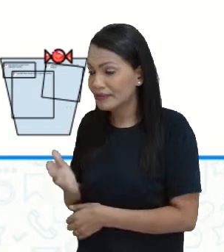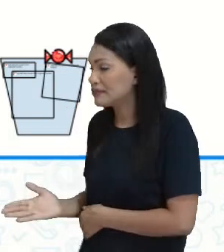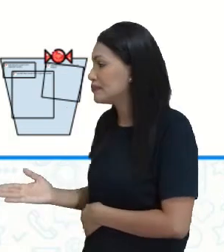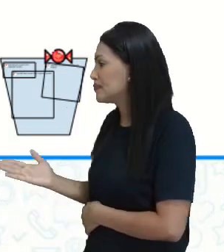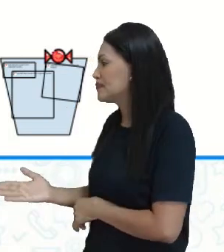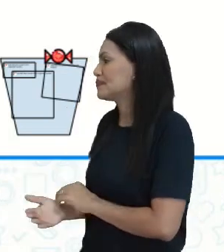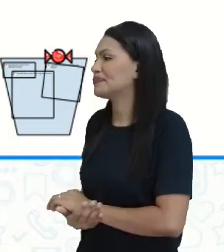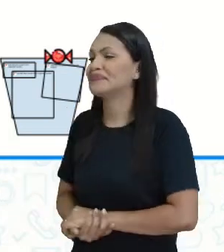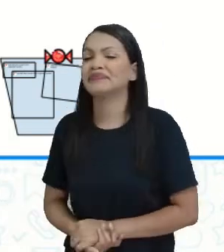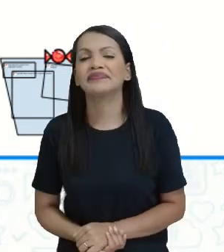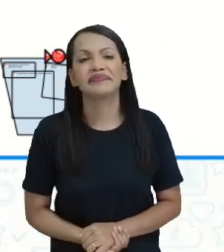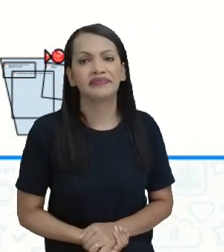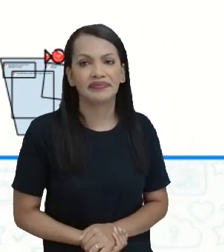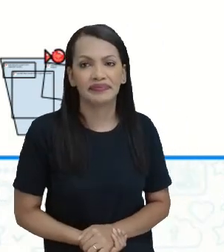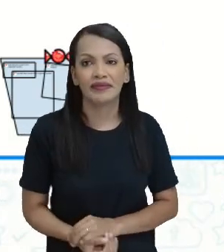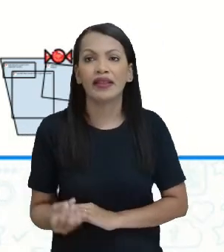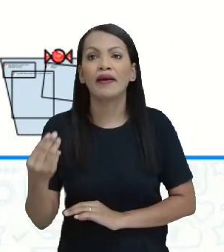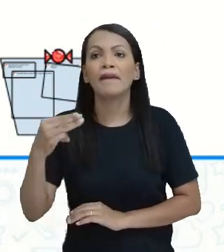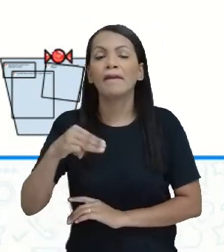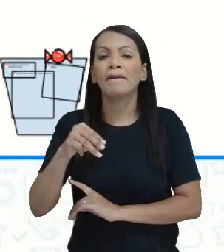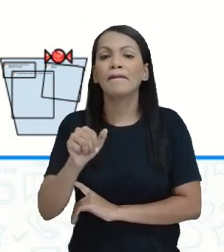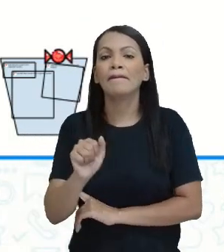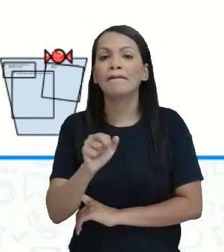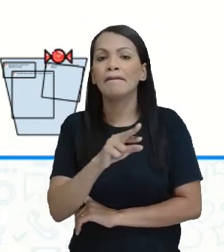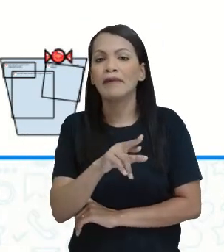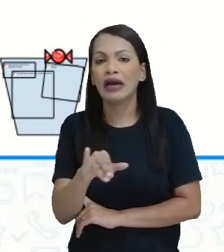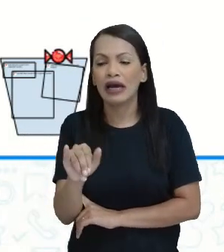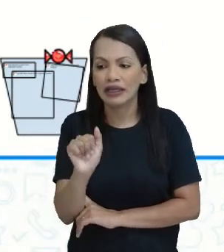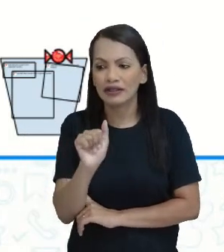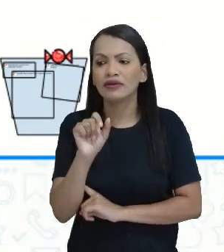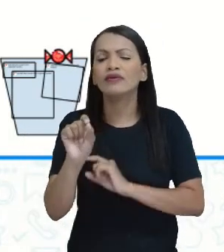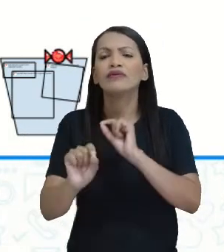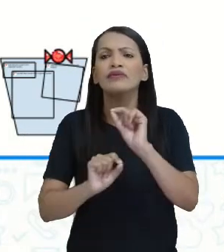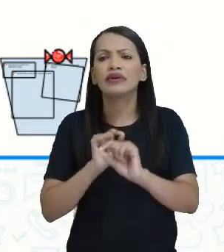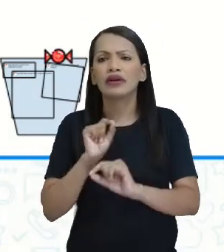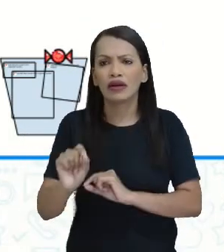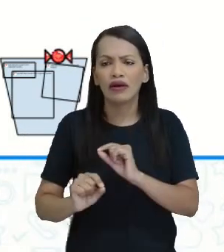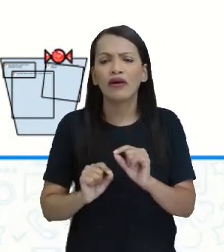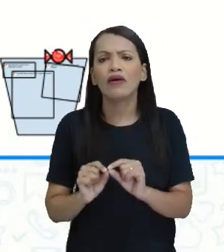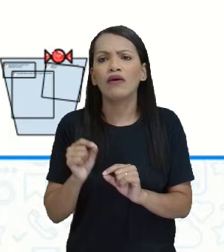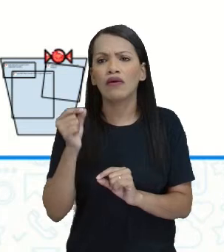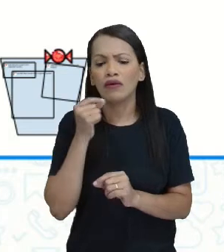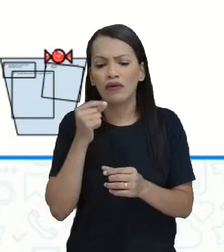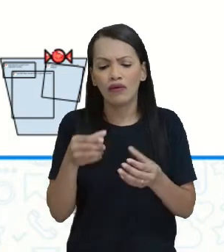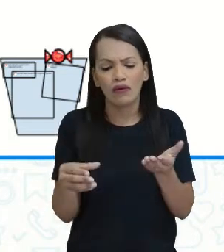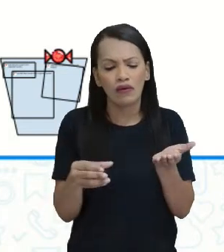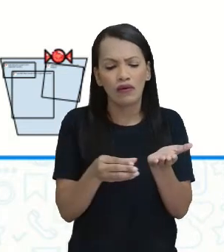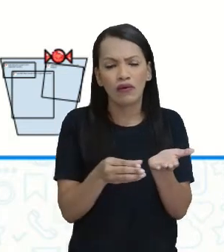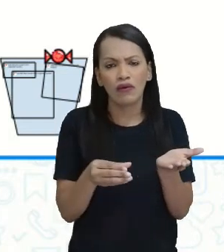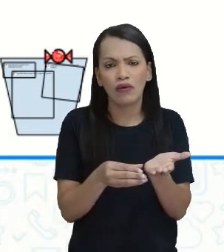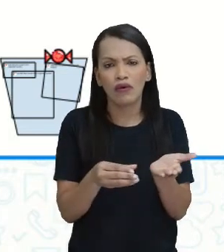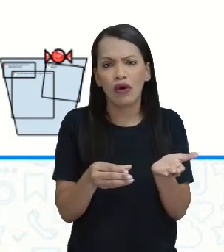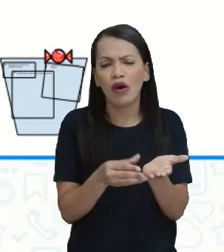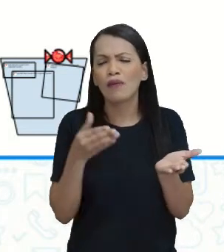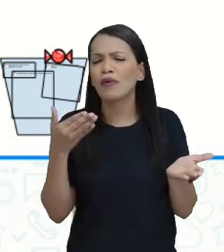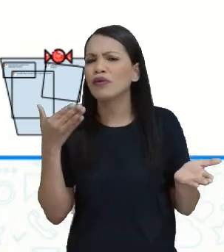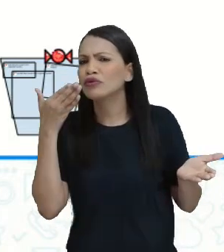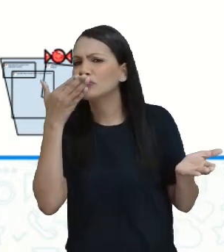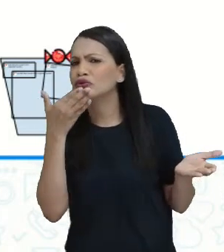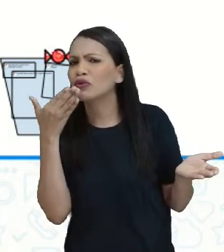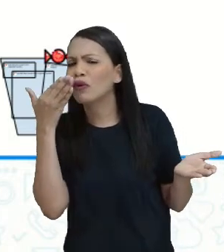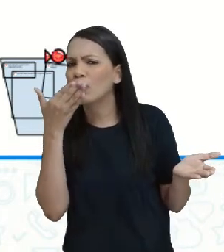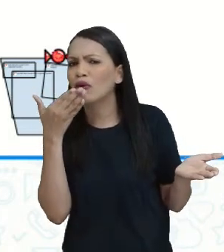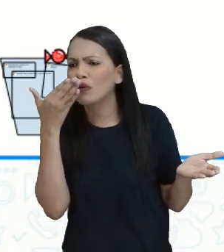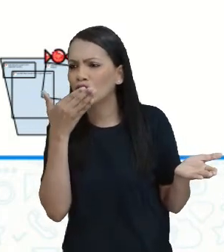para vocês. É Maria. Maria está montando, tá, copos com balas. Cada